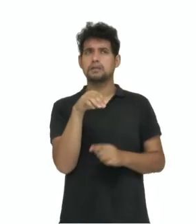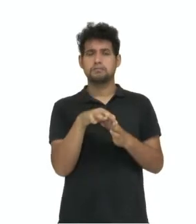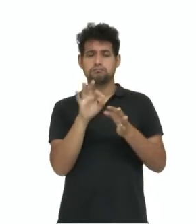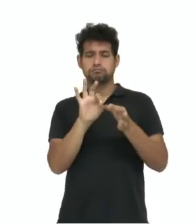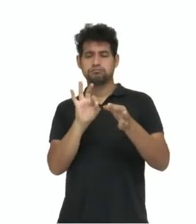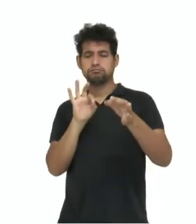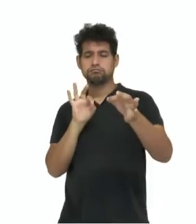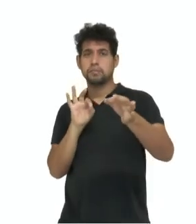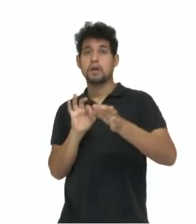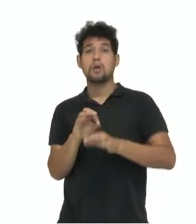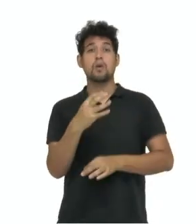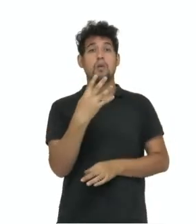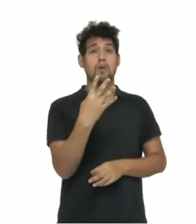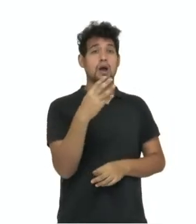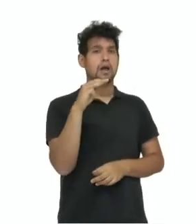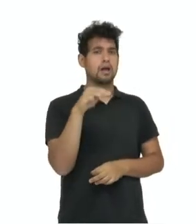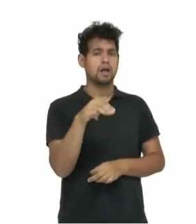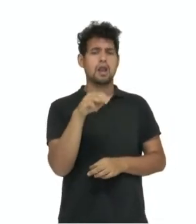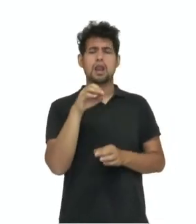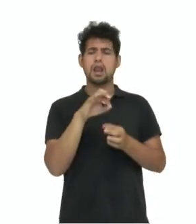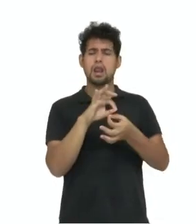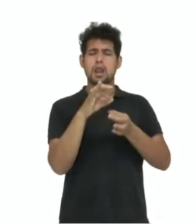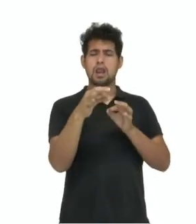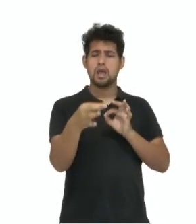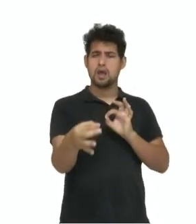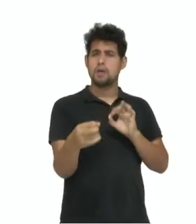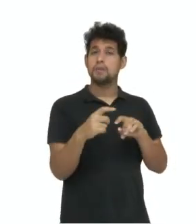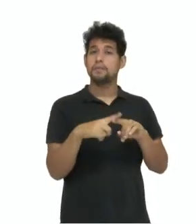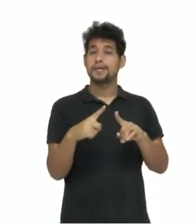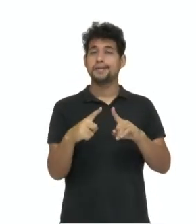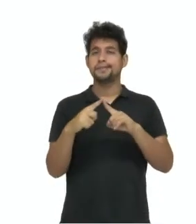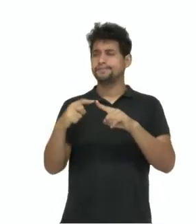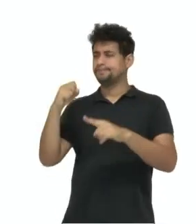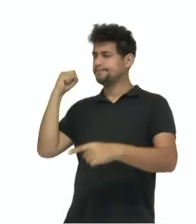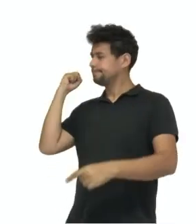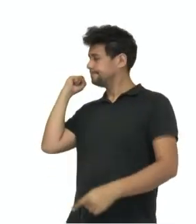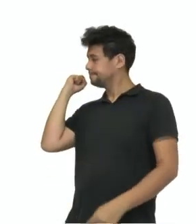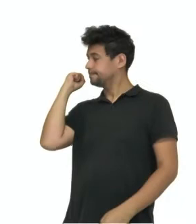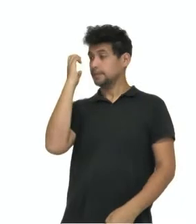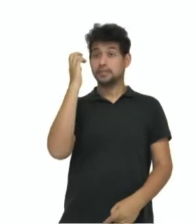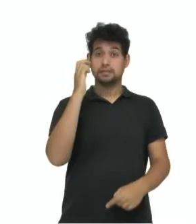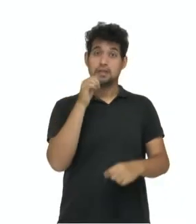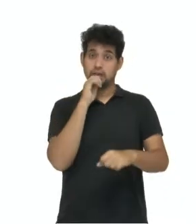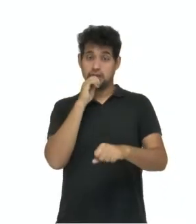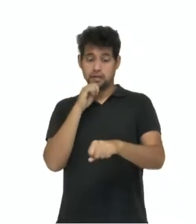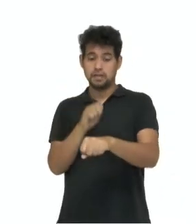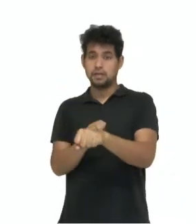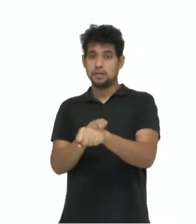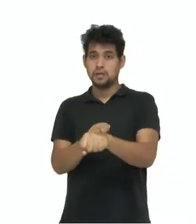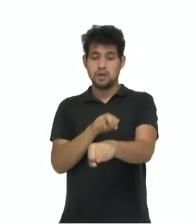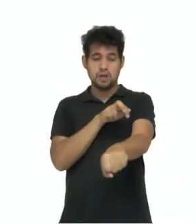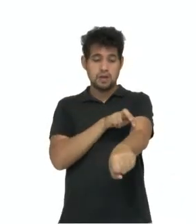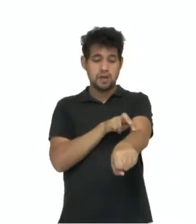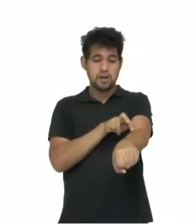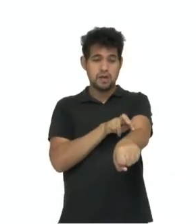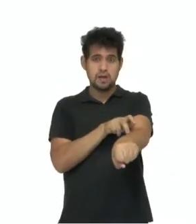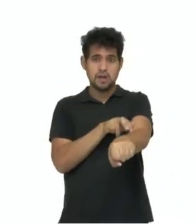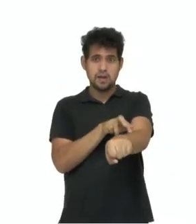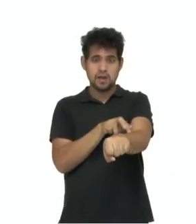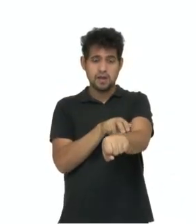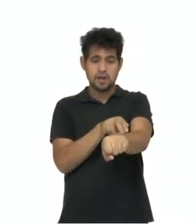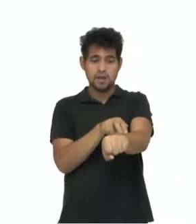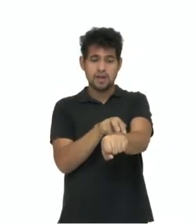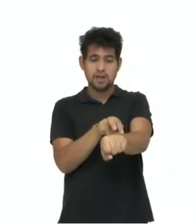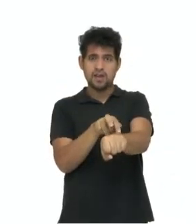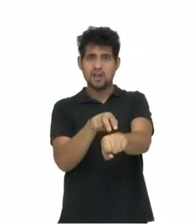e 4 metros de largura, no qual o lançador corre para lançar o dardo o mais próximo possível da